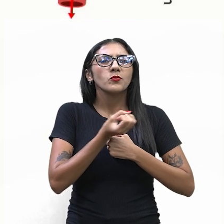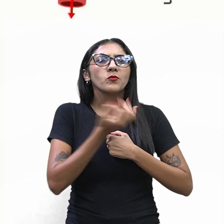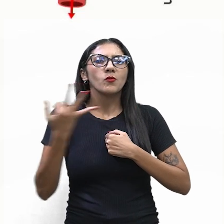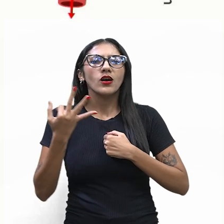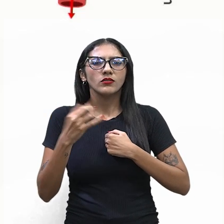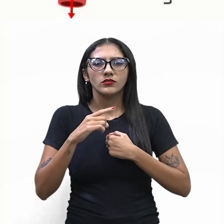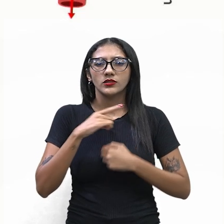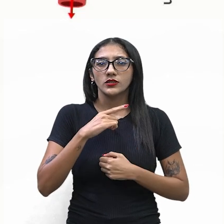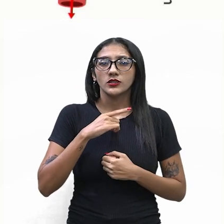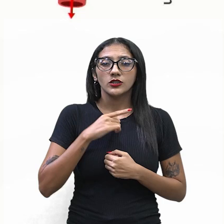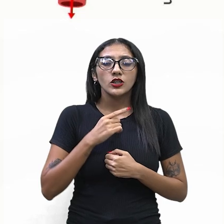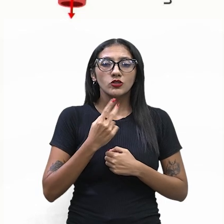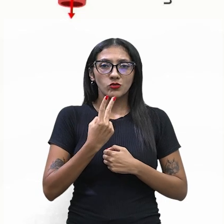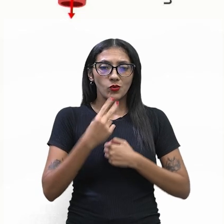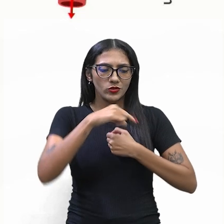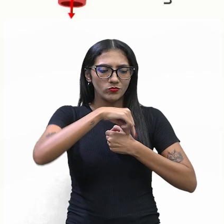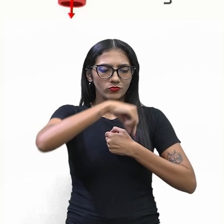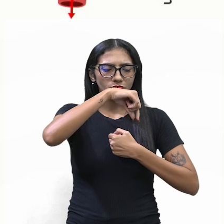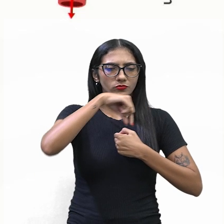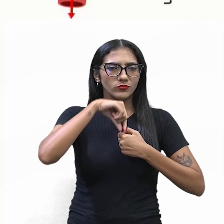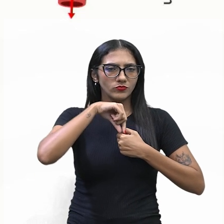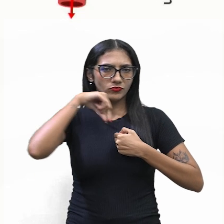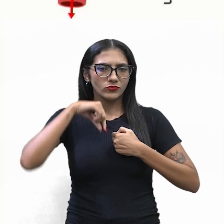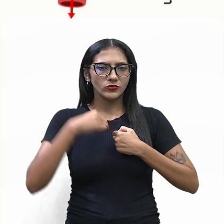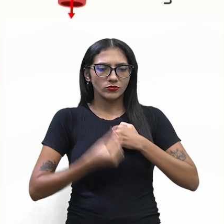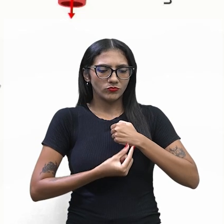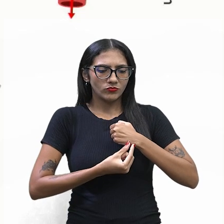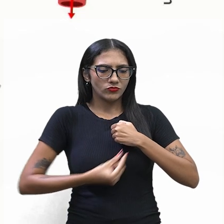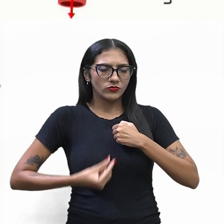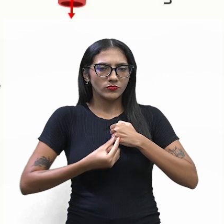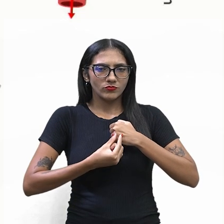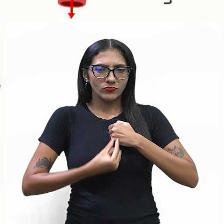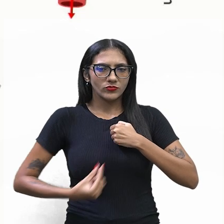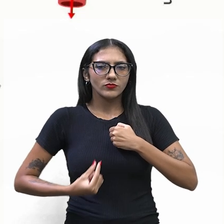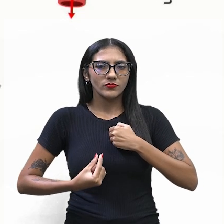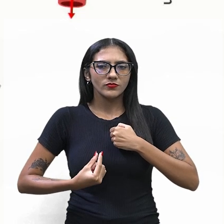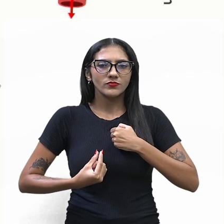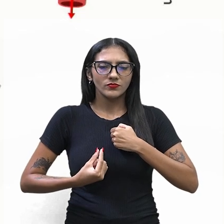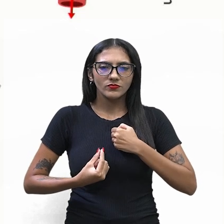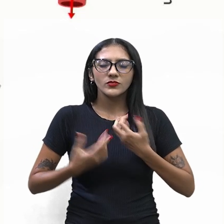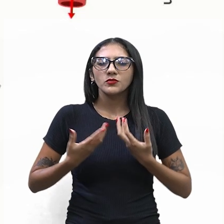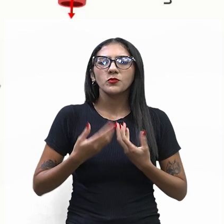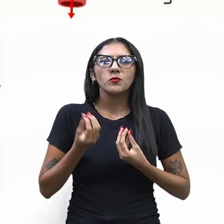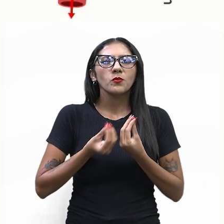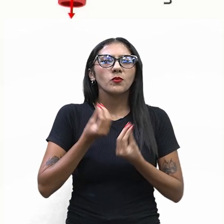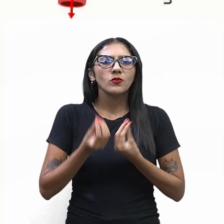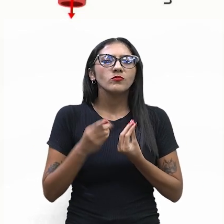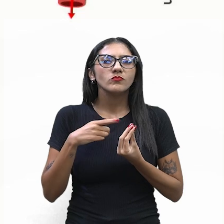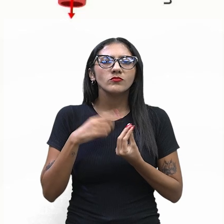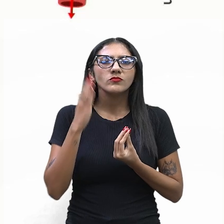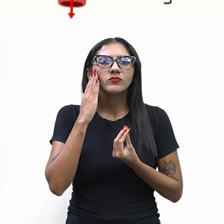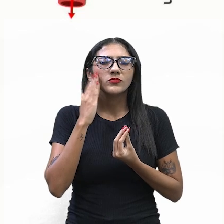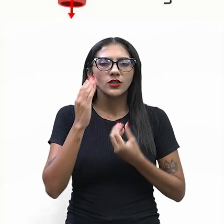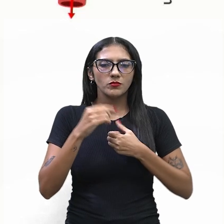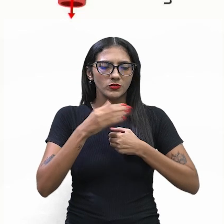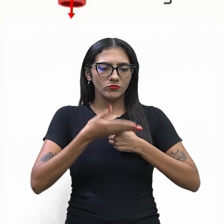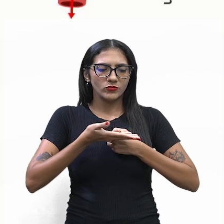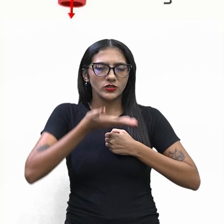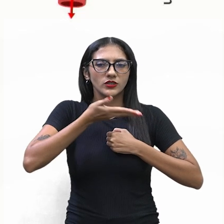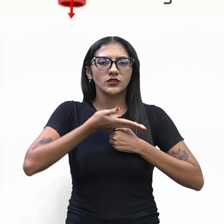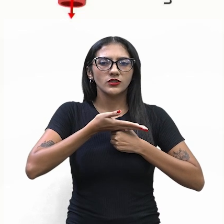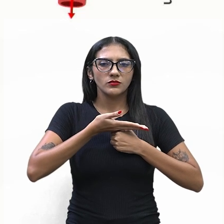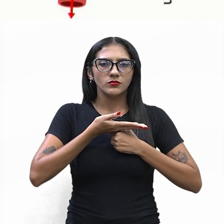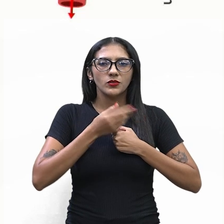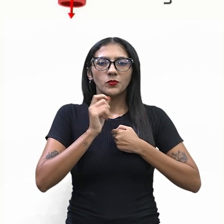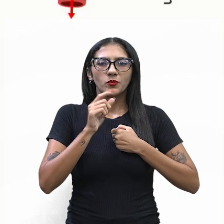2 átrios, tá? E também 2 ventrículos. Quais são aí os átrios? Esses superiores. Então você observa